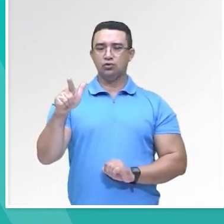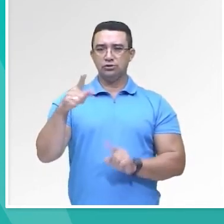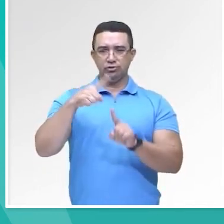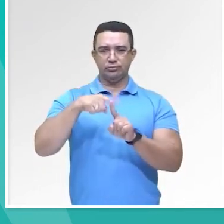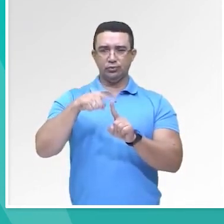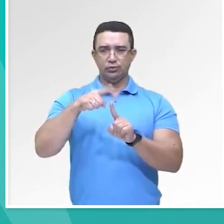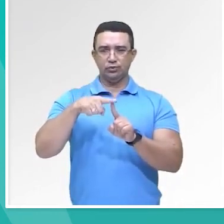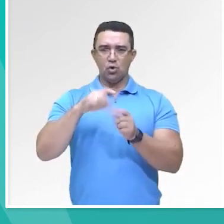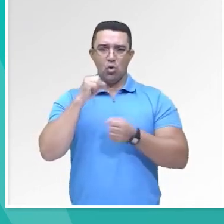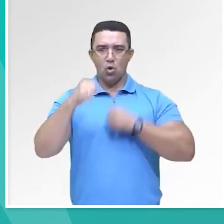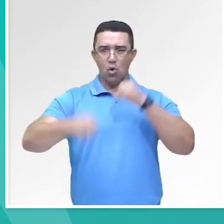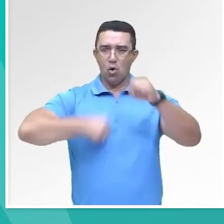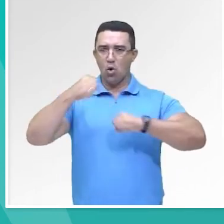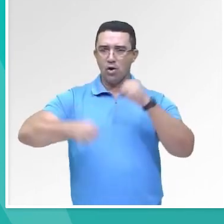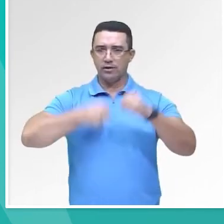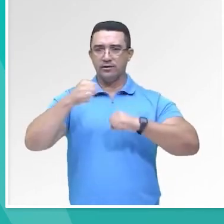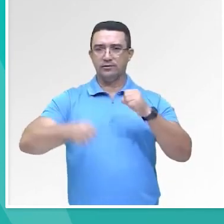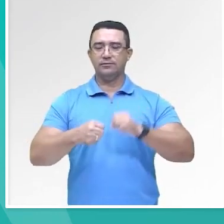interessante, que é a